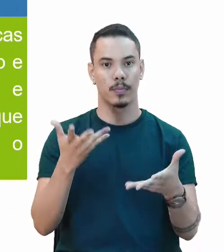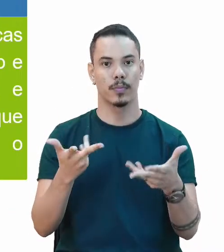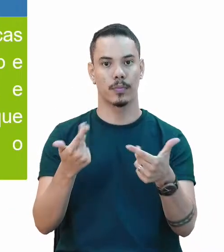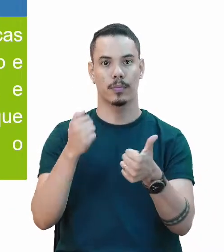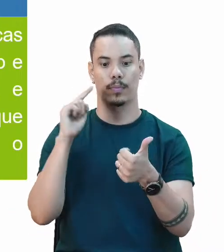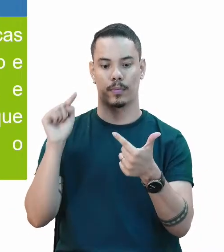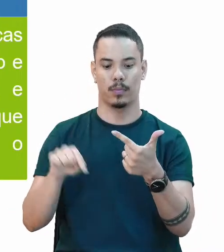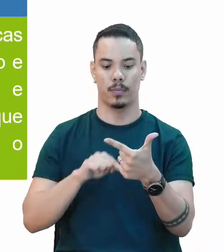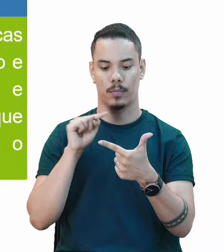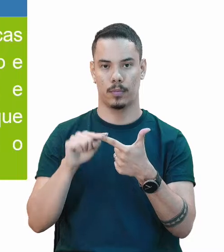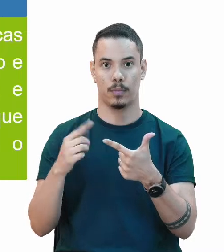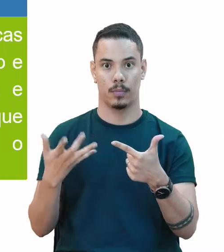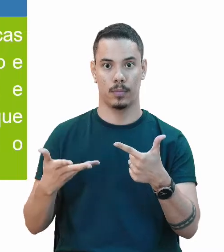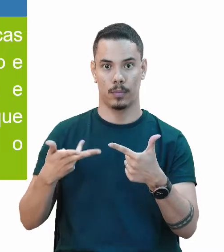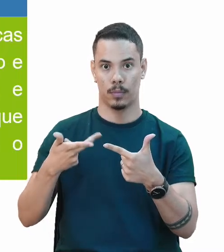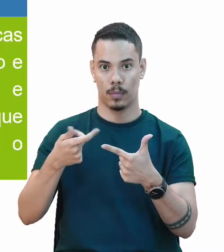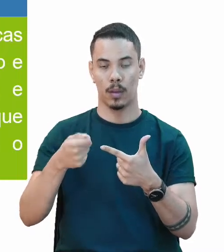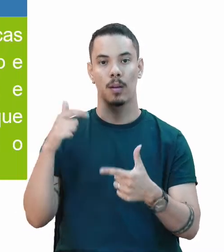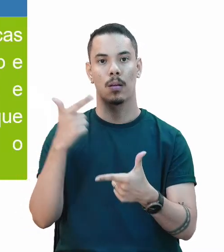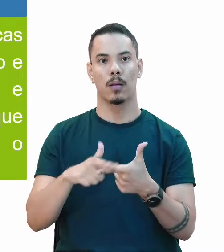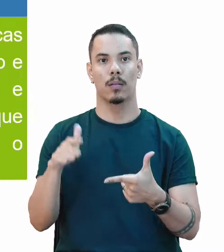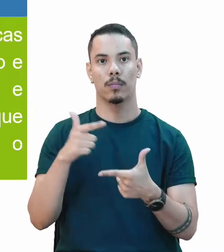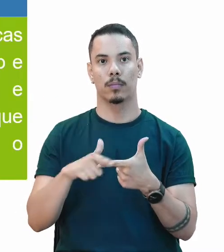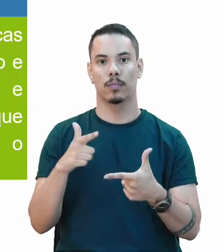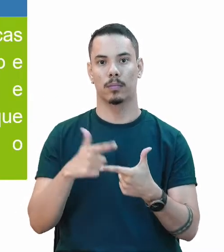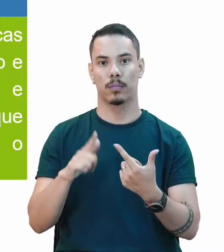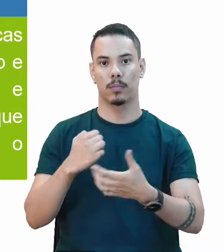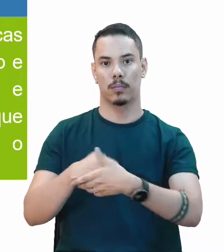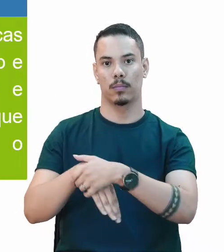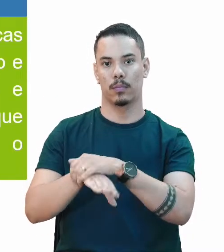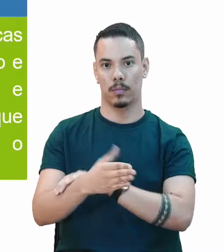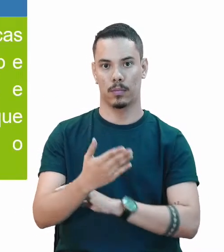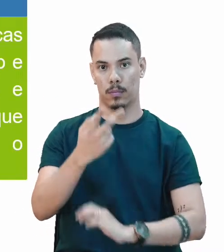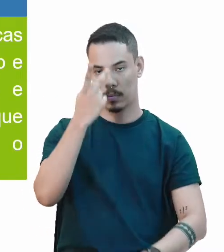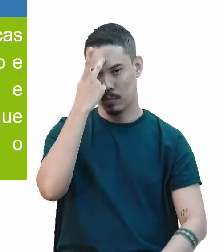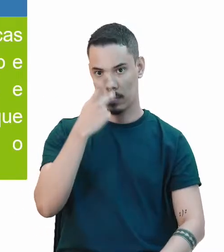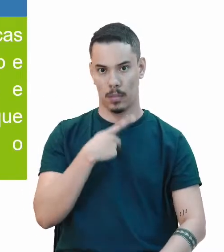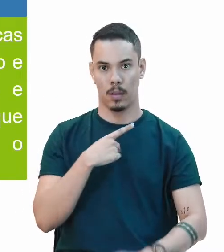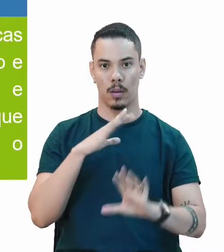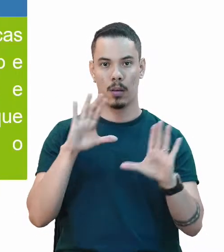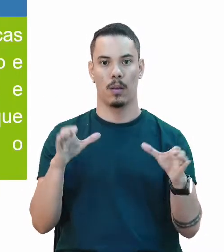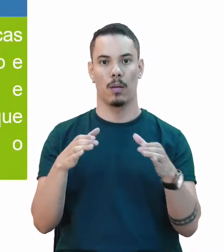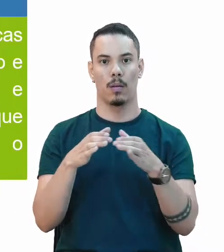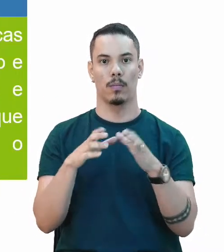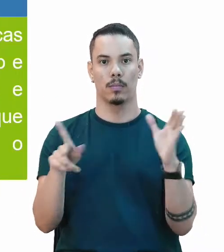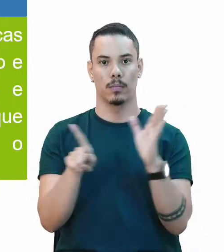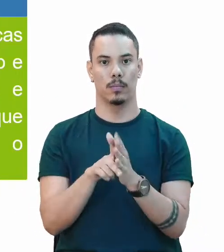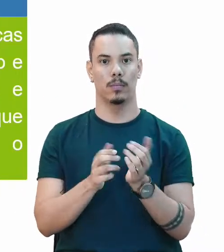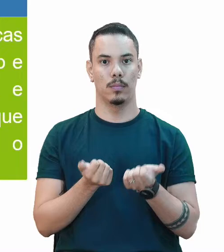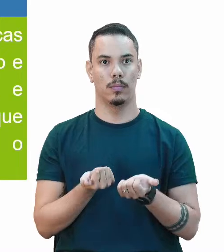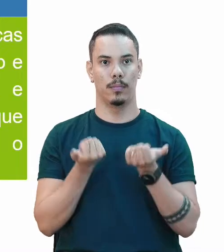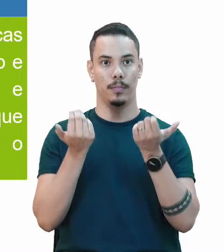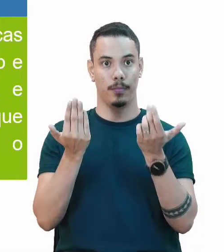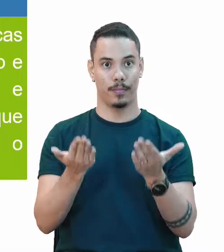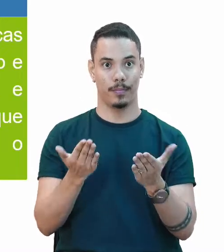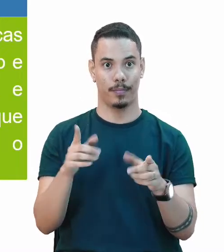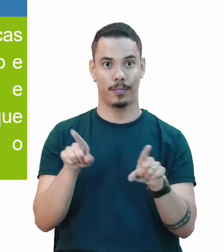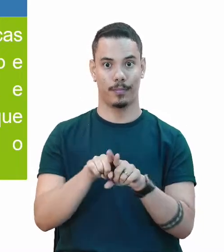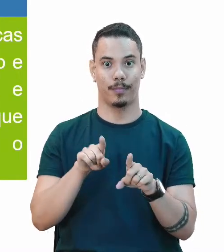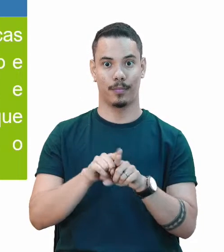2, problematizar hábitos e práticas individuais e coletivas de produção e